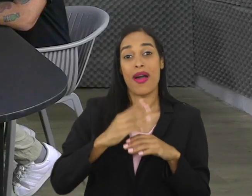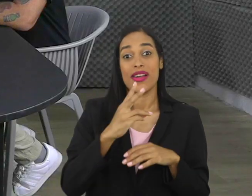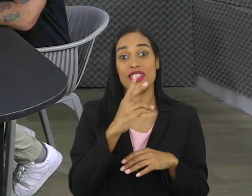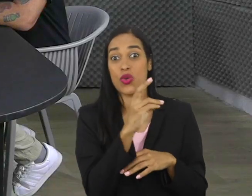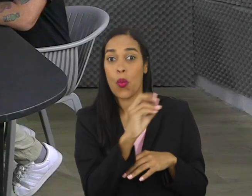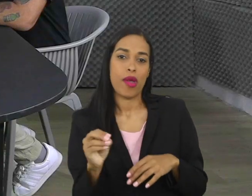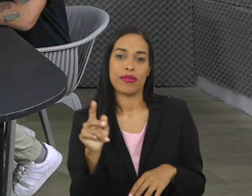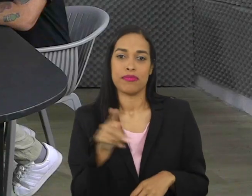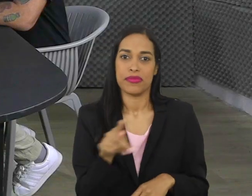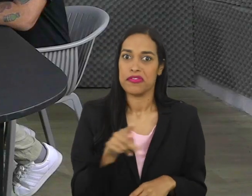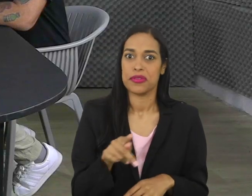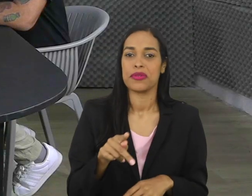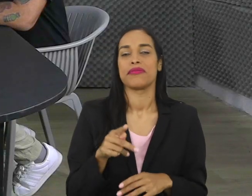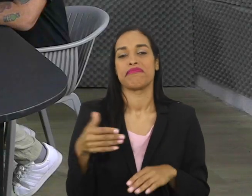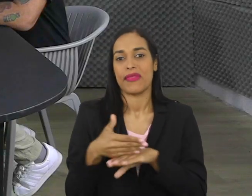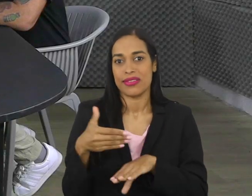discentes.